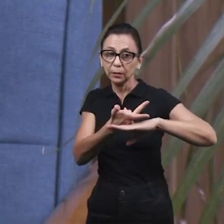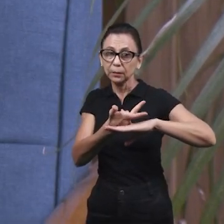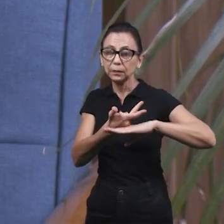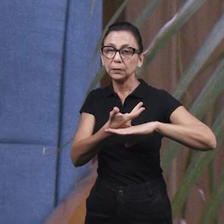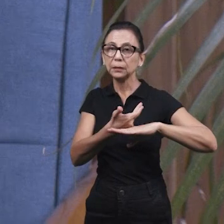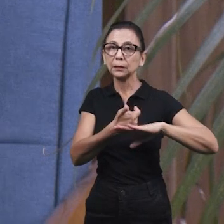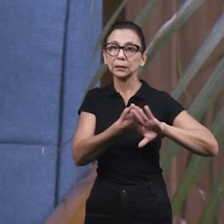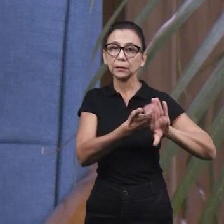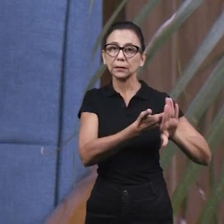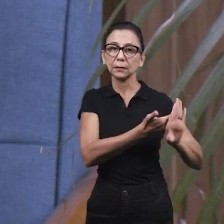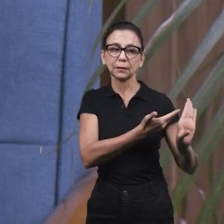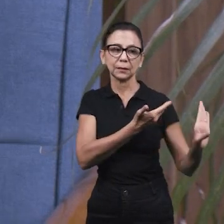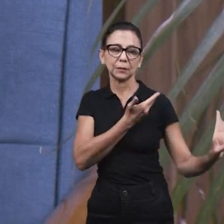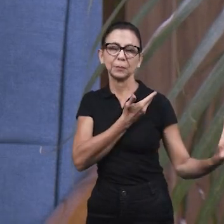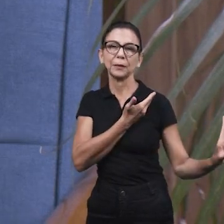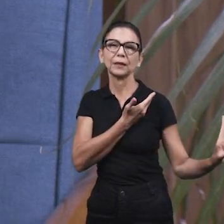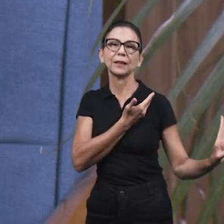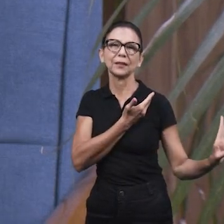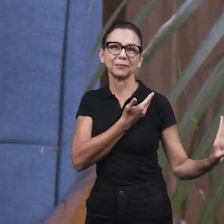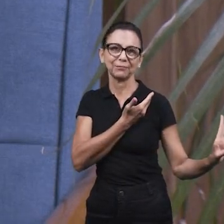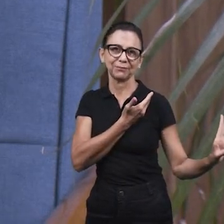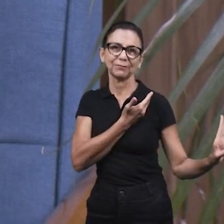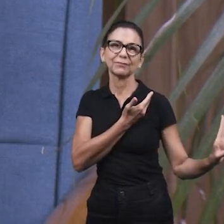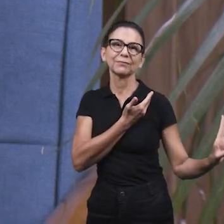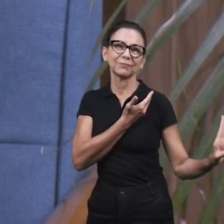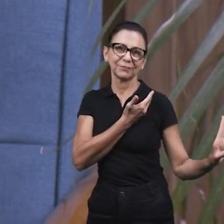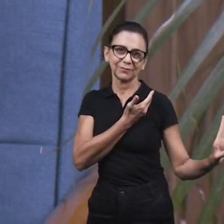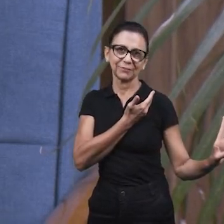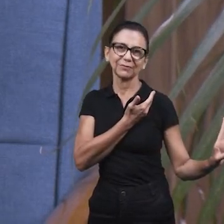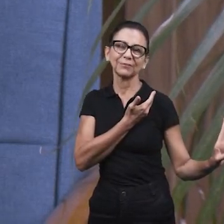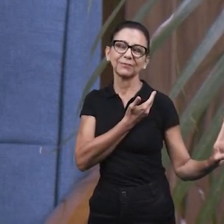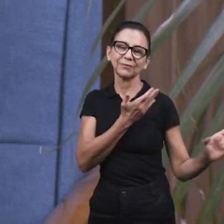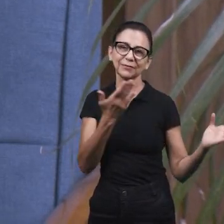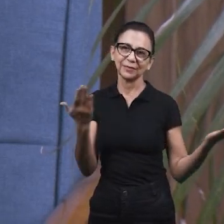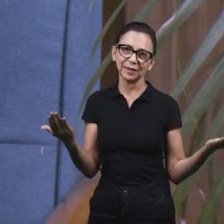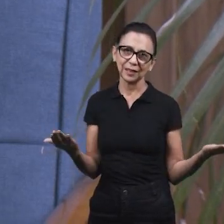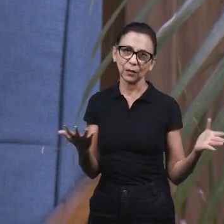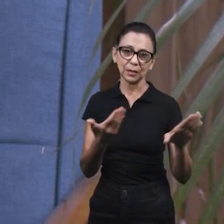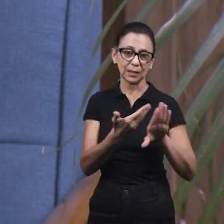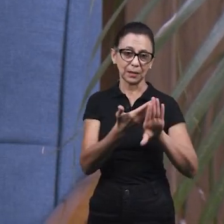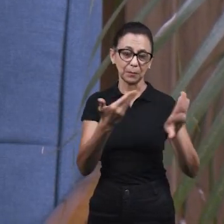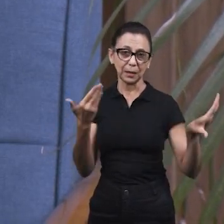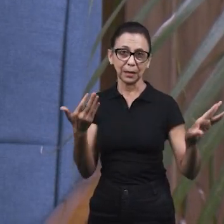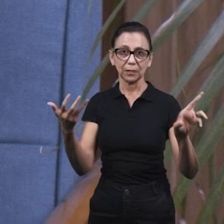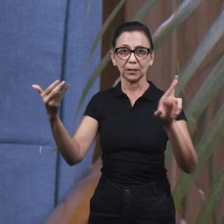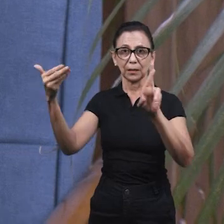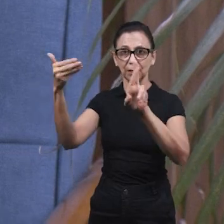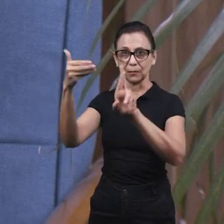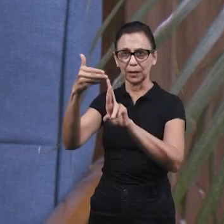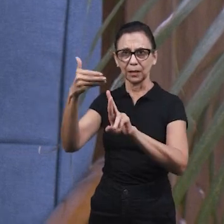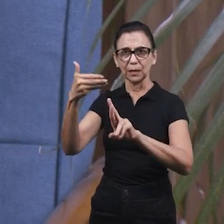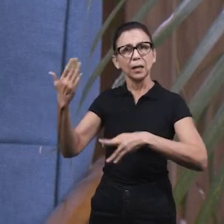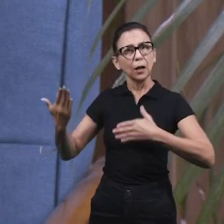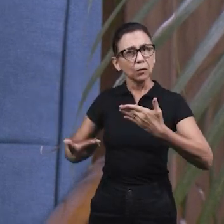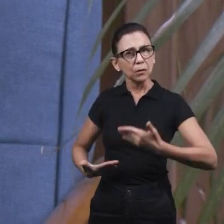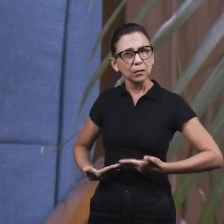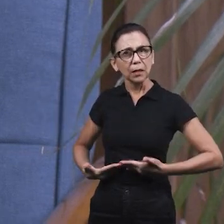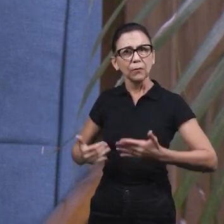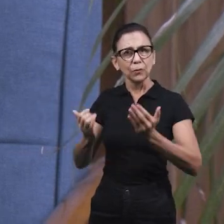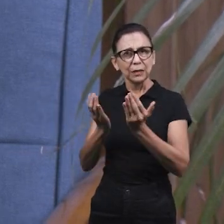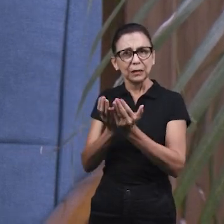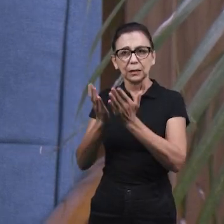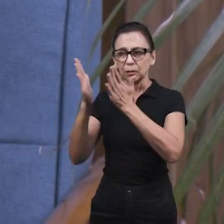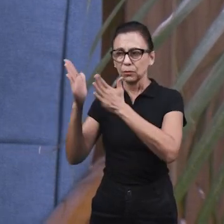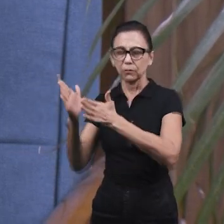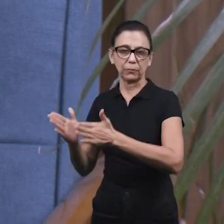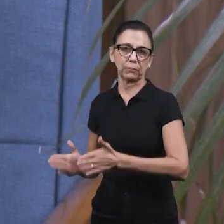ou de santificação, né, que a palavra aponta para o servo de hoje. E a estes santos, aqueles que são santificados, que estão vivendo